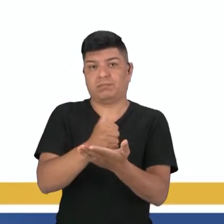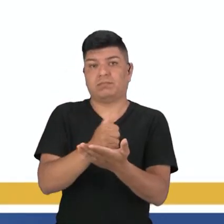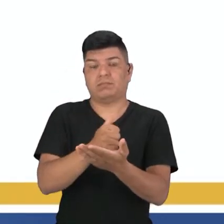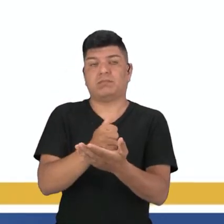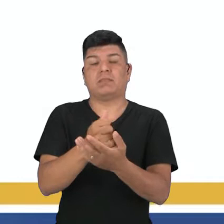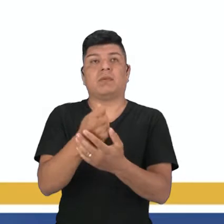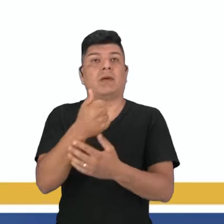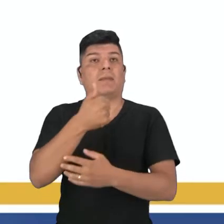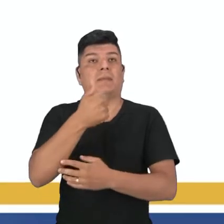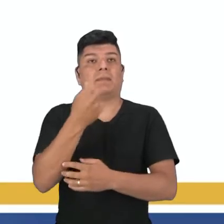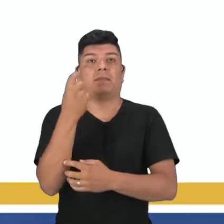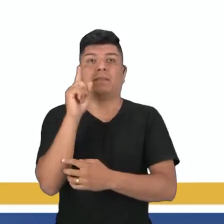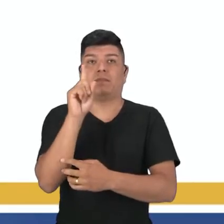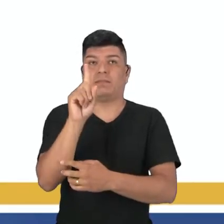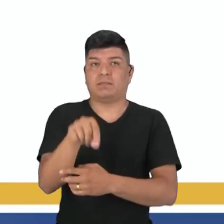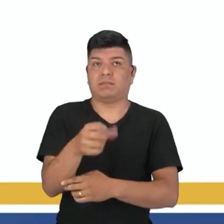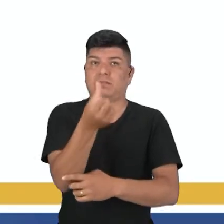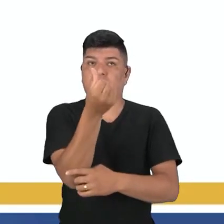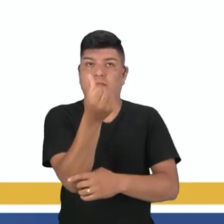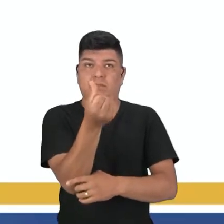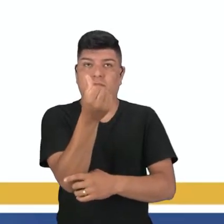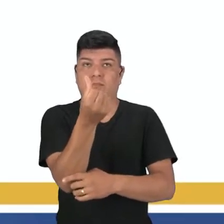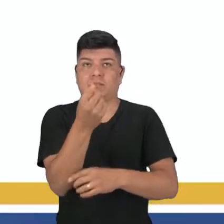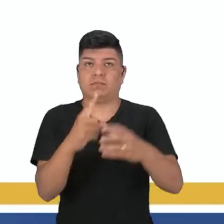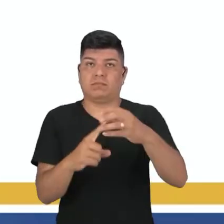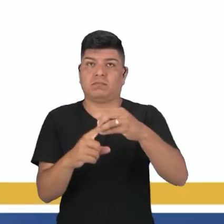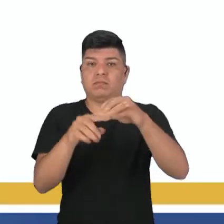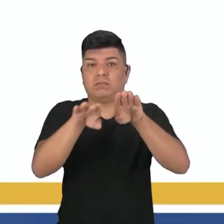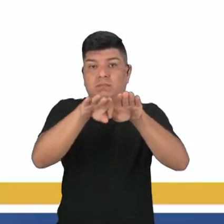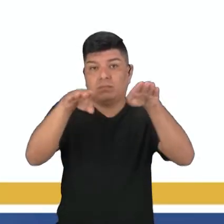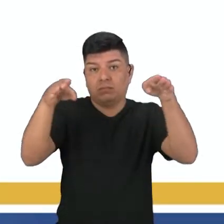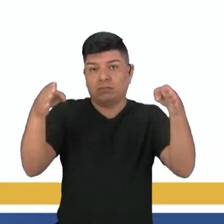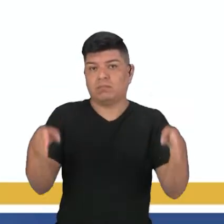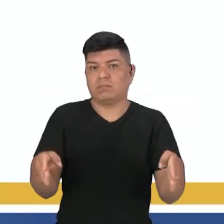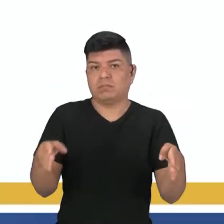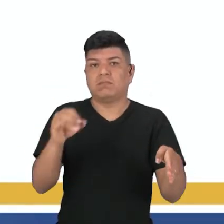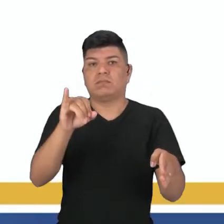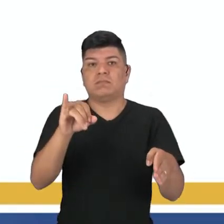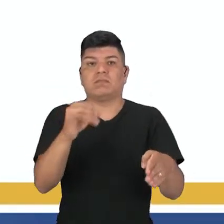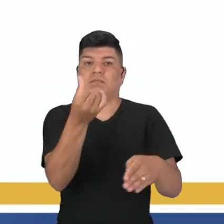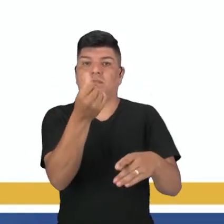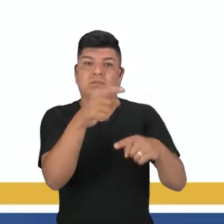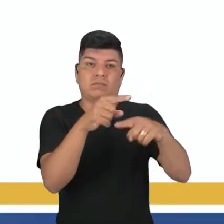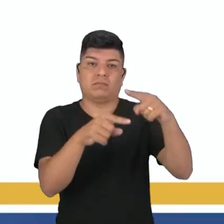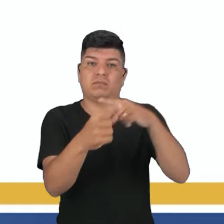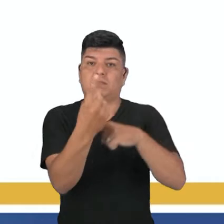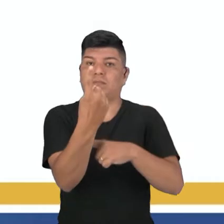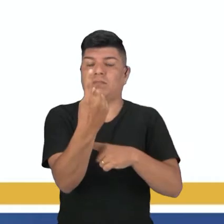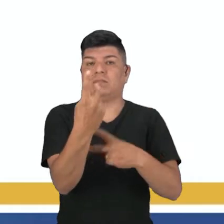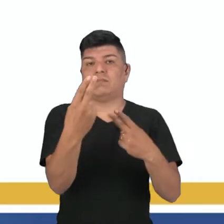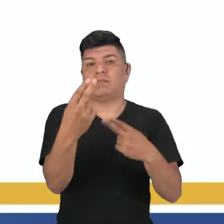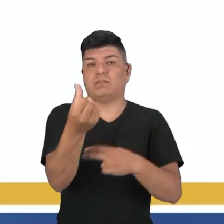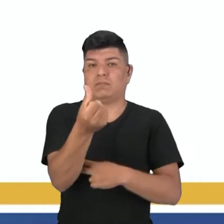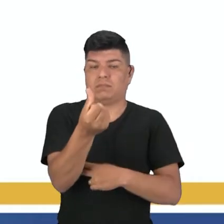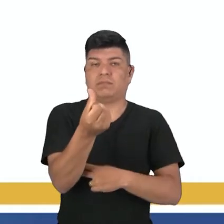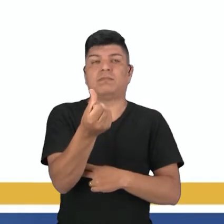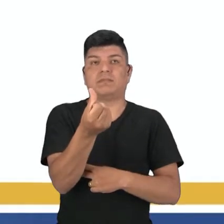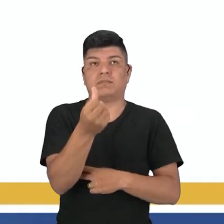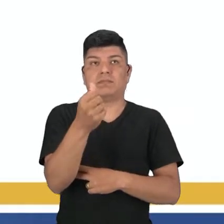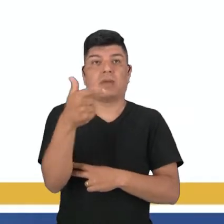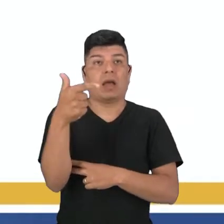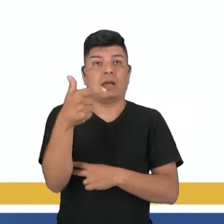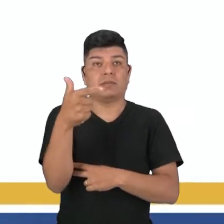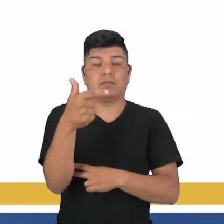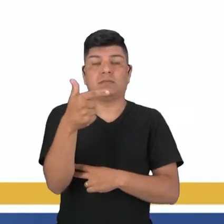possibilidade seria ele colocar 6 jogos em um único suporte, pois se ele pegar 6 e dividir para 1, vai dar igual a 6. A